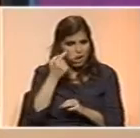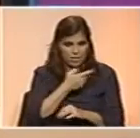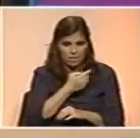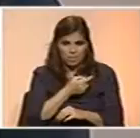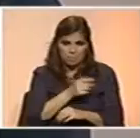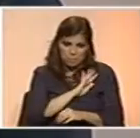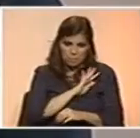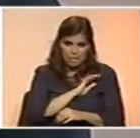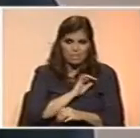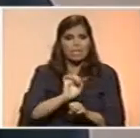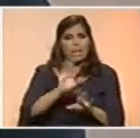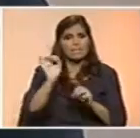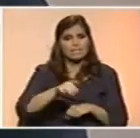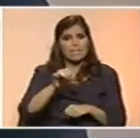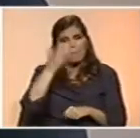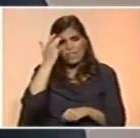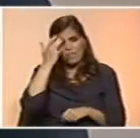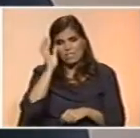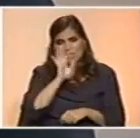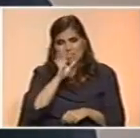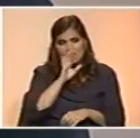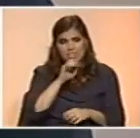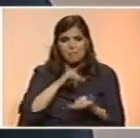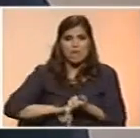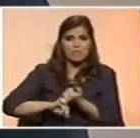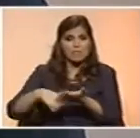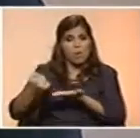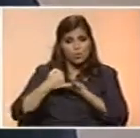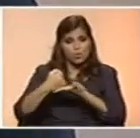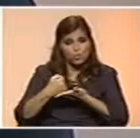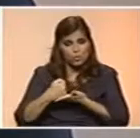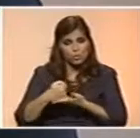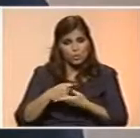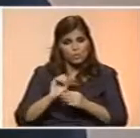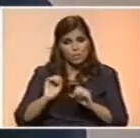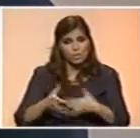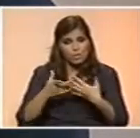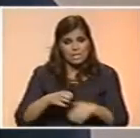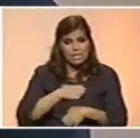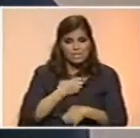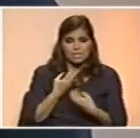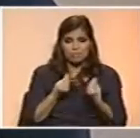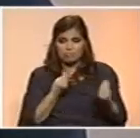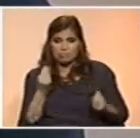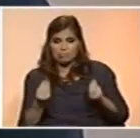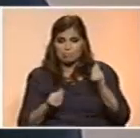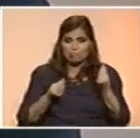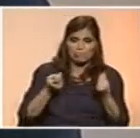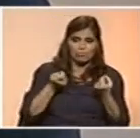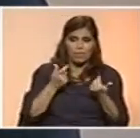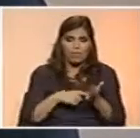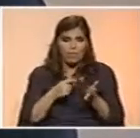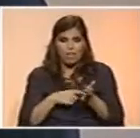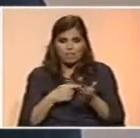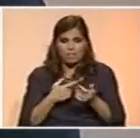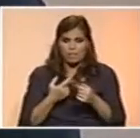sim. Claro que é mais fácil quando temos uma associação que nos ajuda nos primeiros passos. Senti um bocado essa falta, foi um bocado difícil. E é